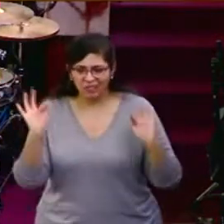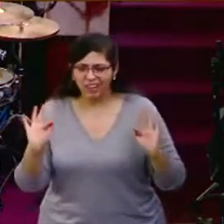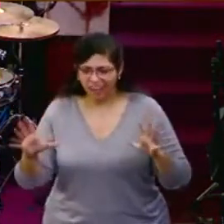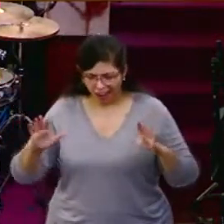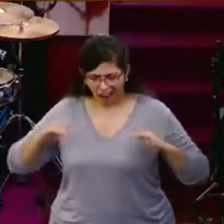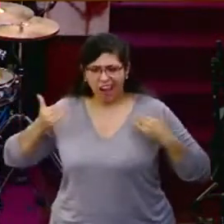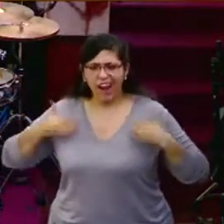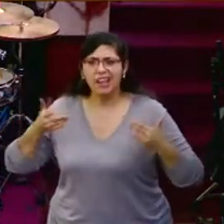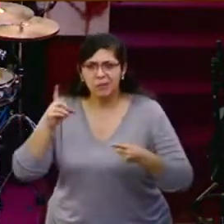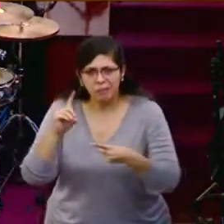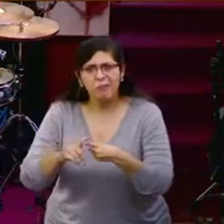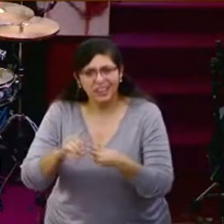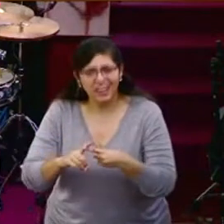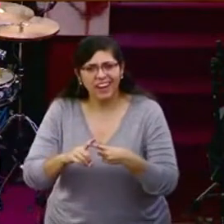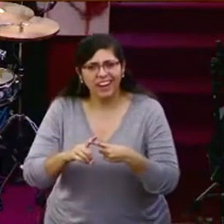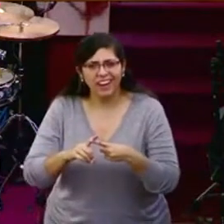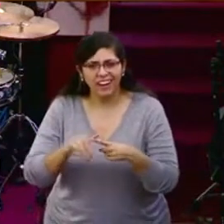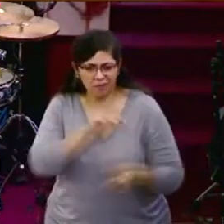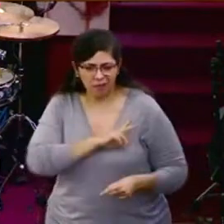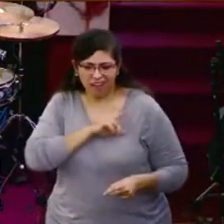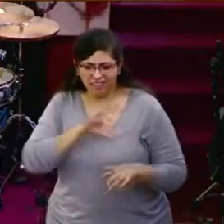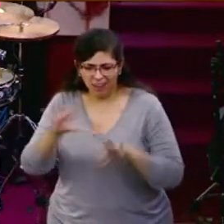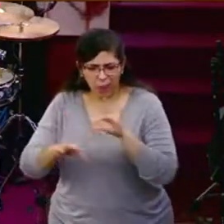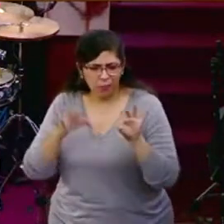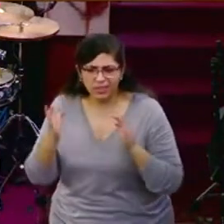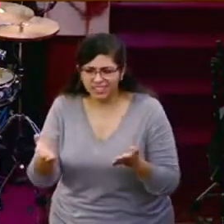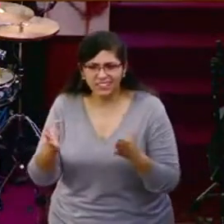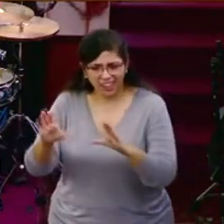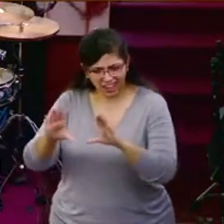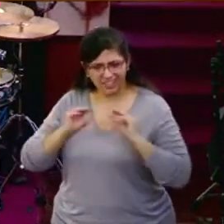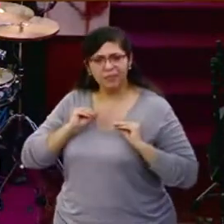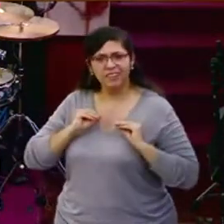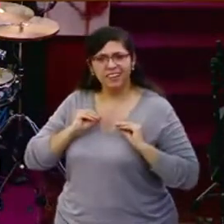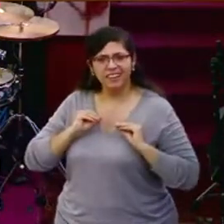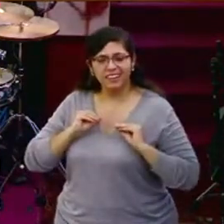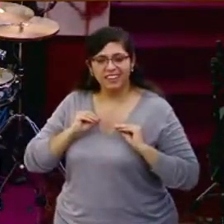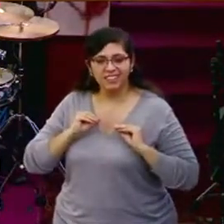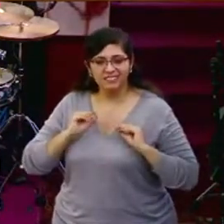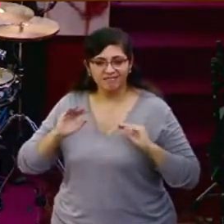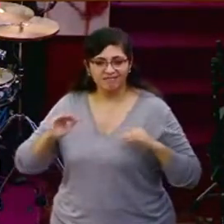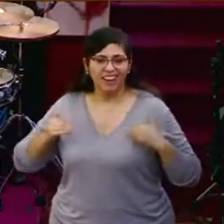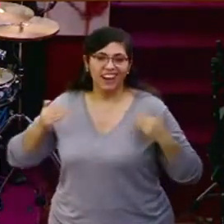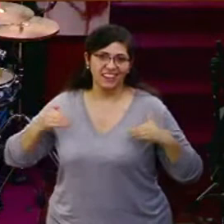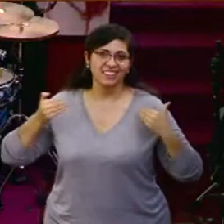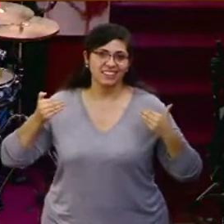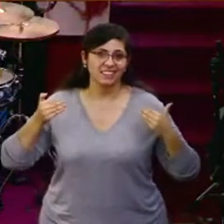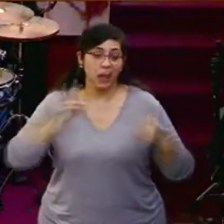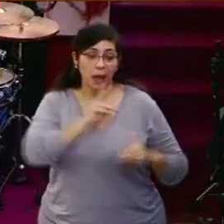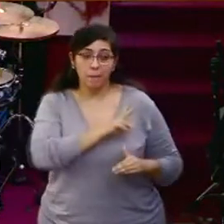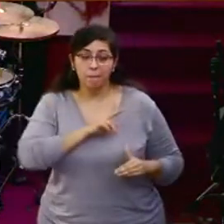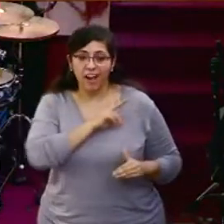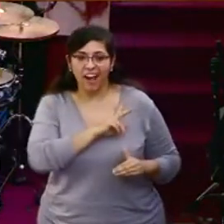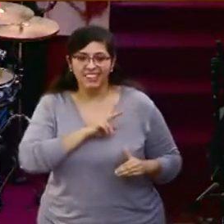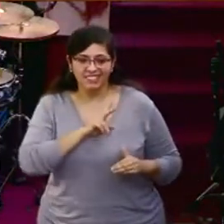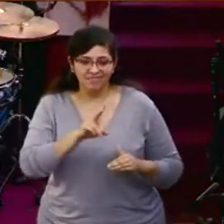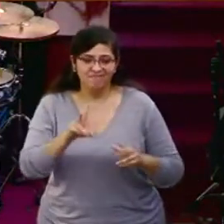alegria daquele presente para paulo alegria daquele presente para paulo é que ele percebeu